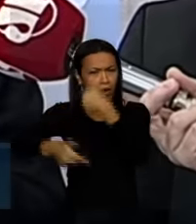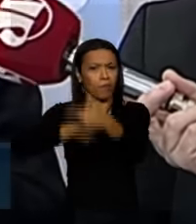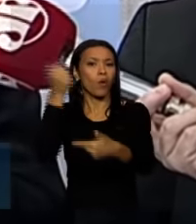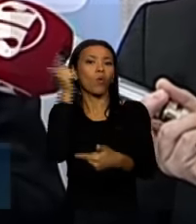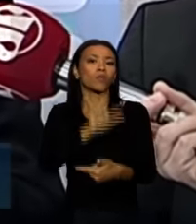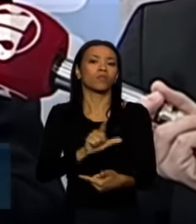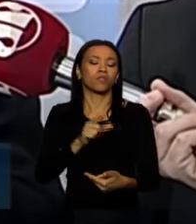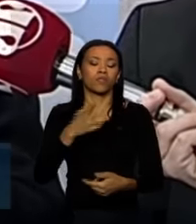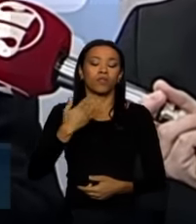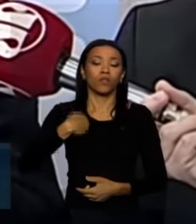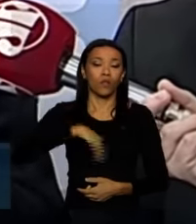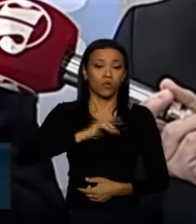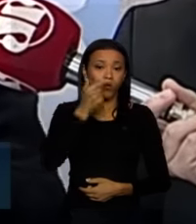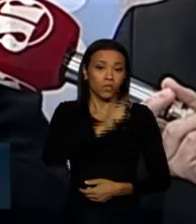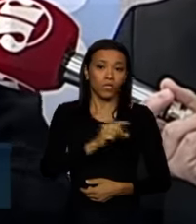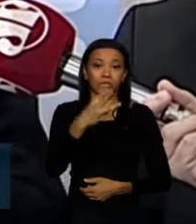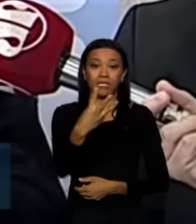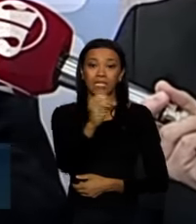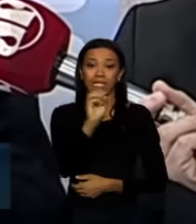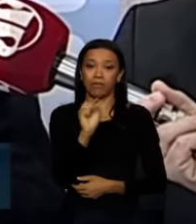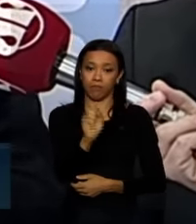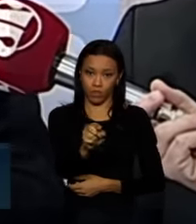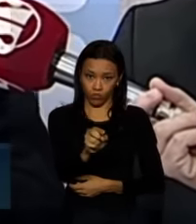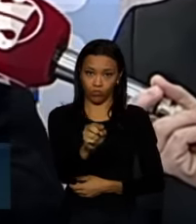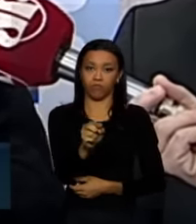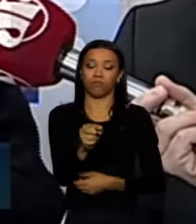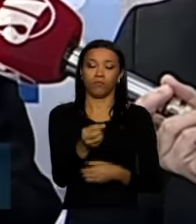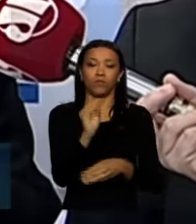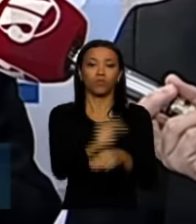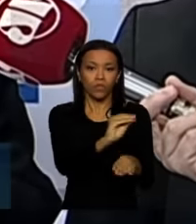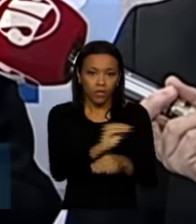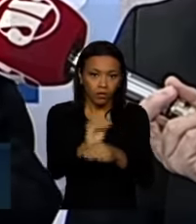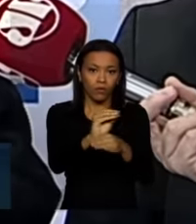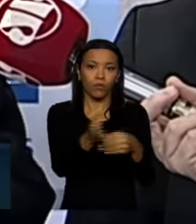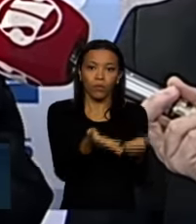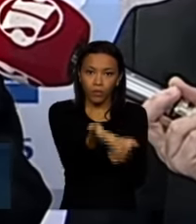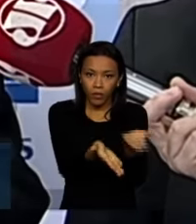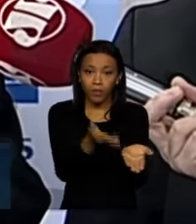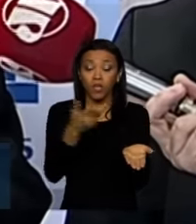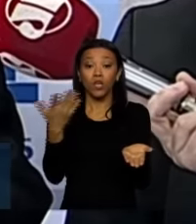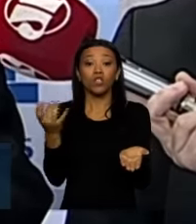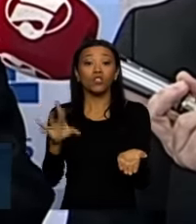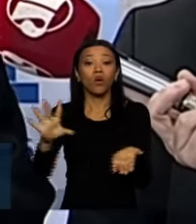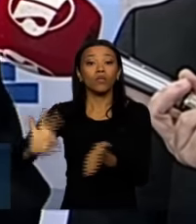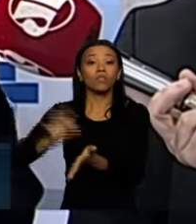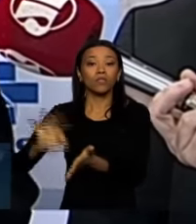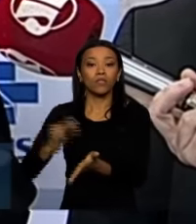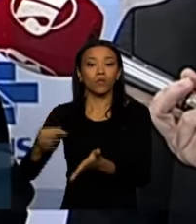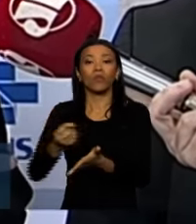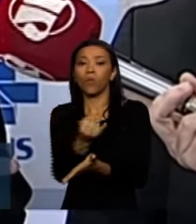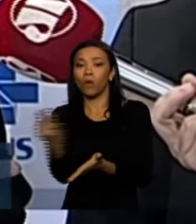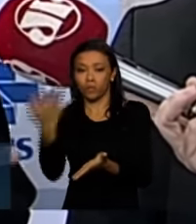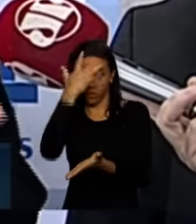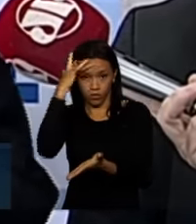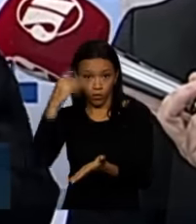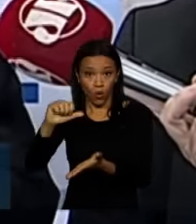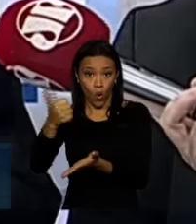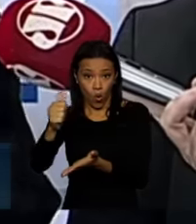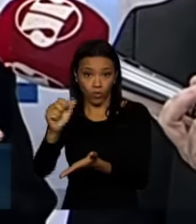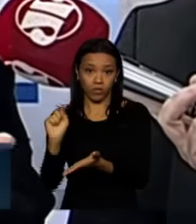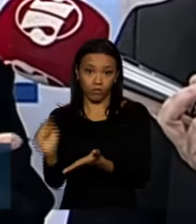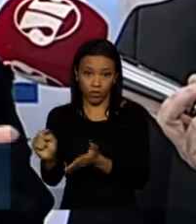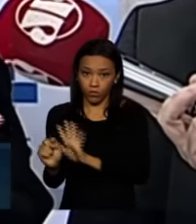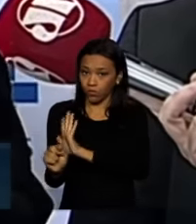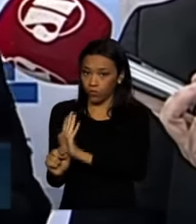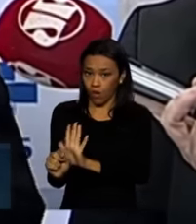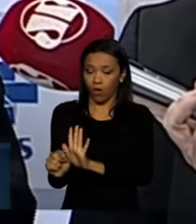30.000 tratamentos e até agora nós só temos cadastrados 11.000 mas essa previsão é para um ano como